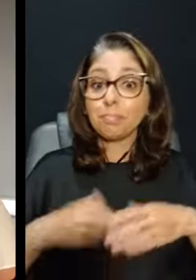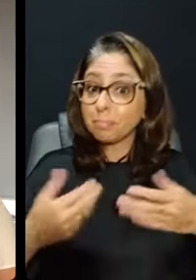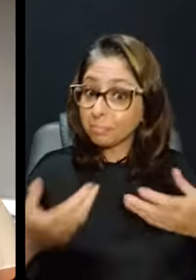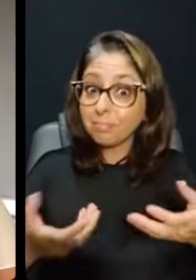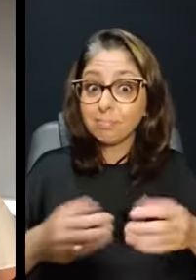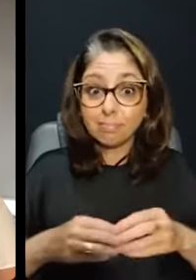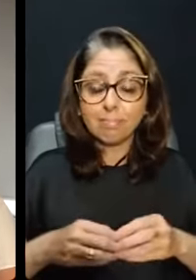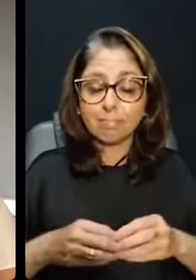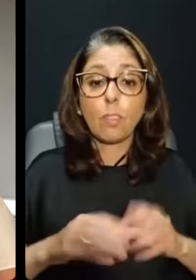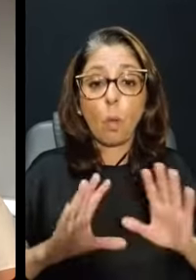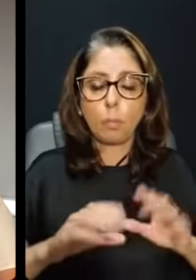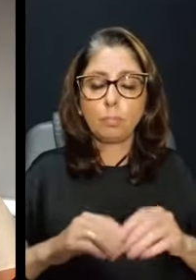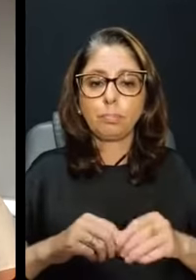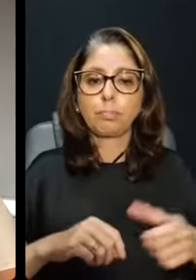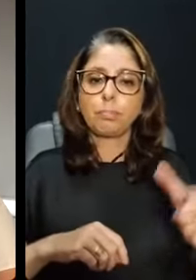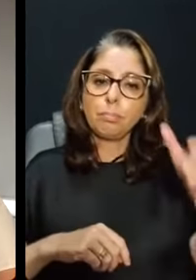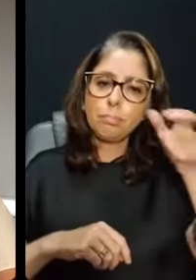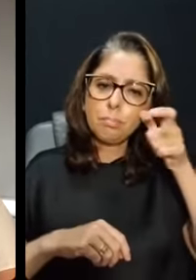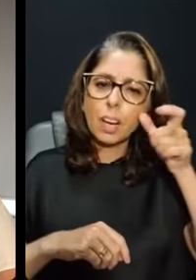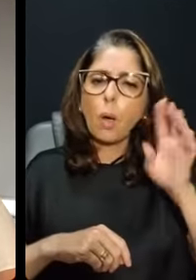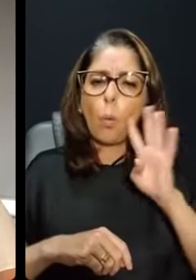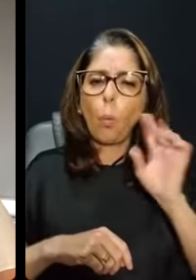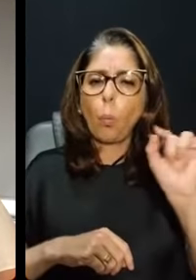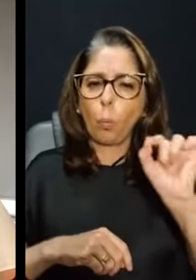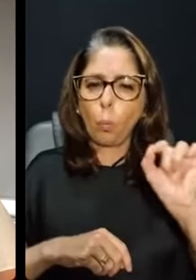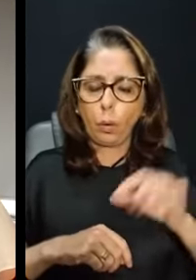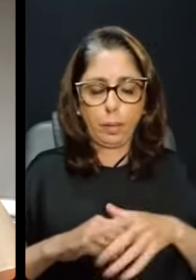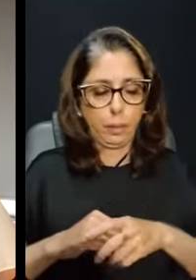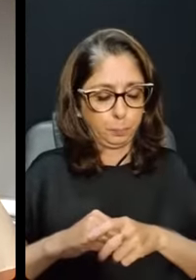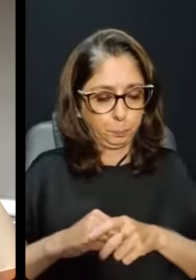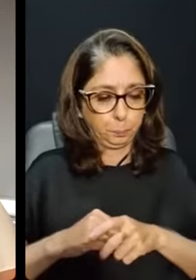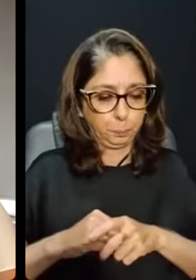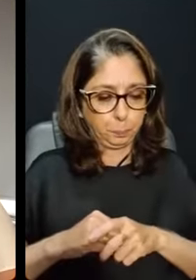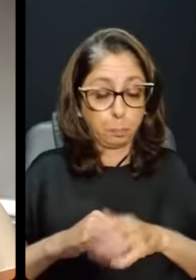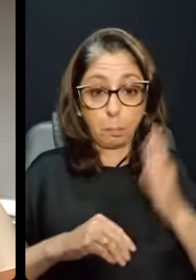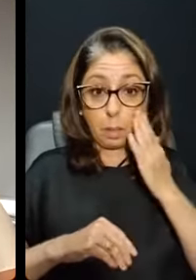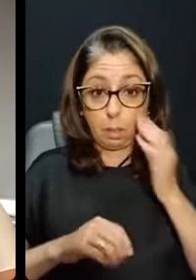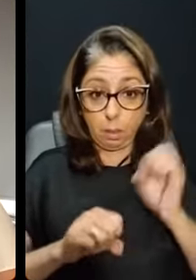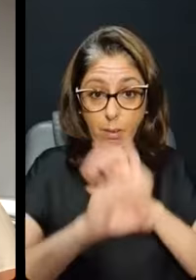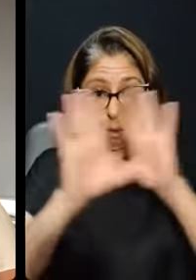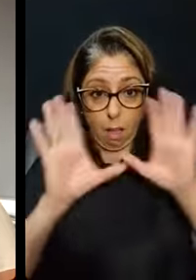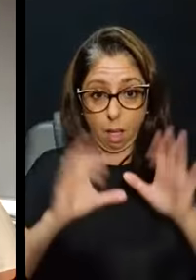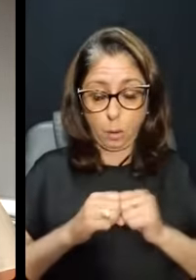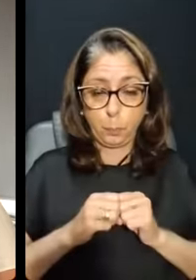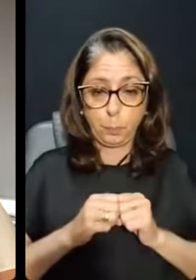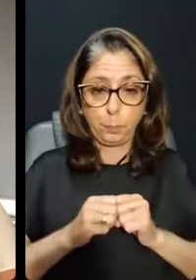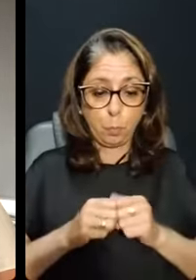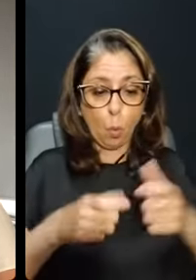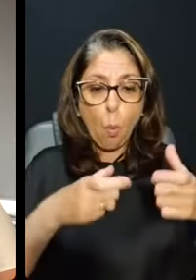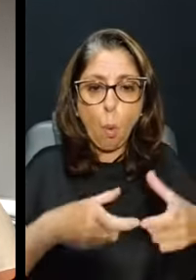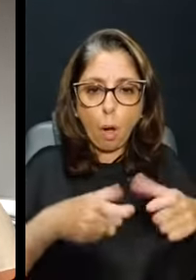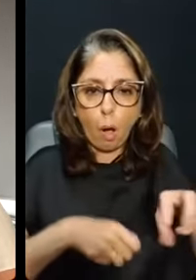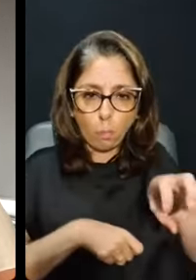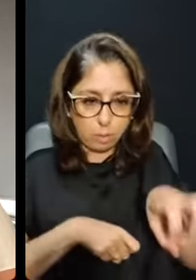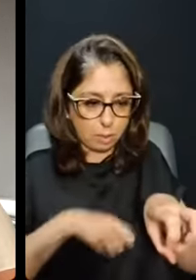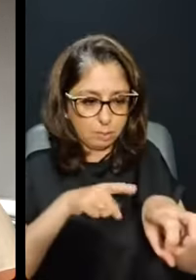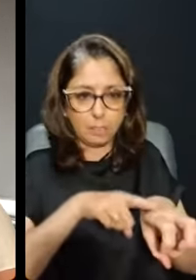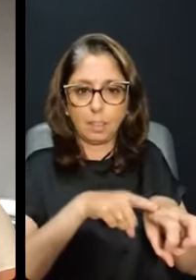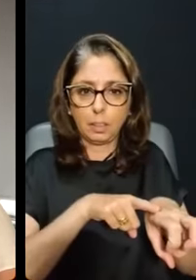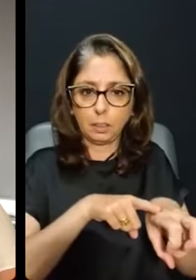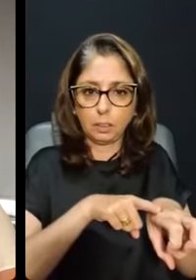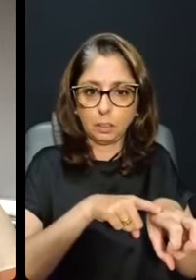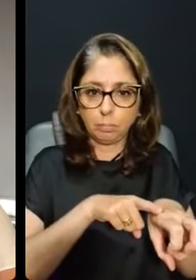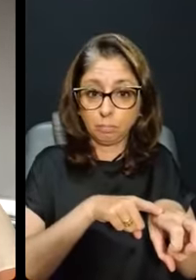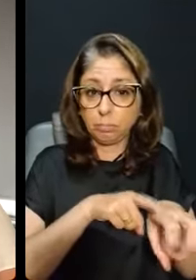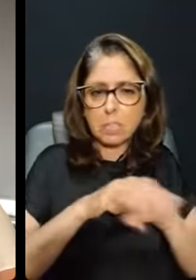de, às vezes, você coloca lá um espaço para o cadeirante, mas se ele estiver acompanhado, também ele acaba que o acompanhante